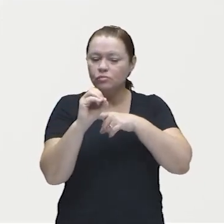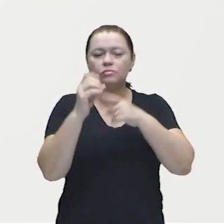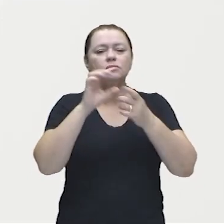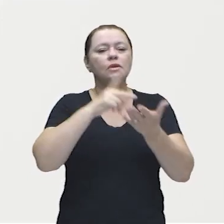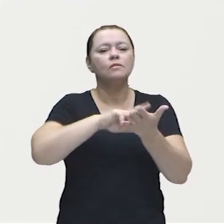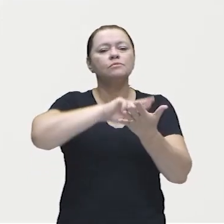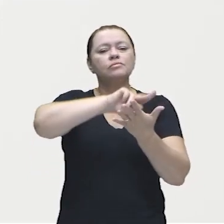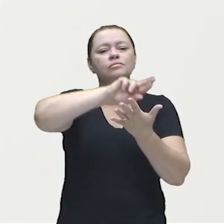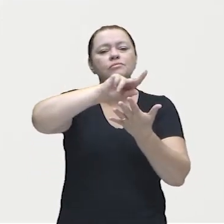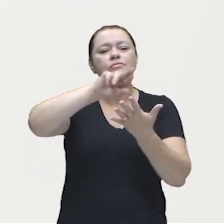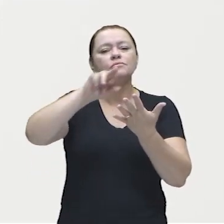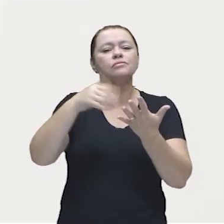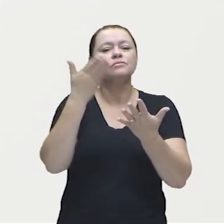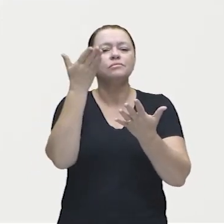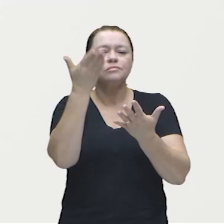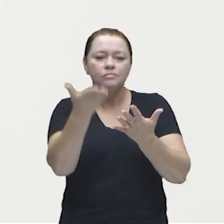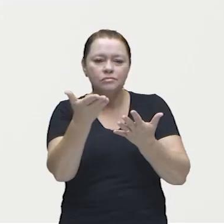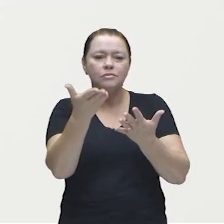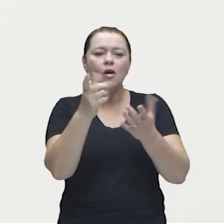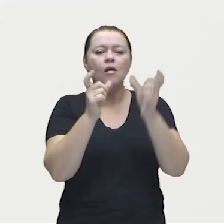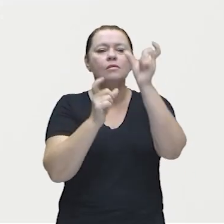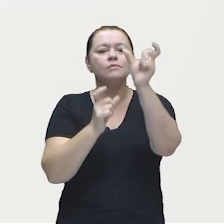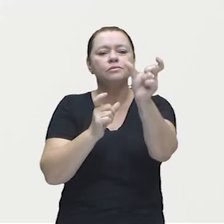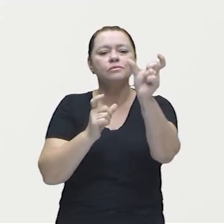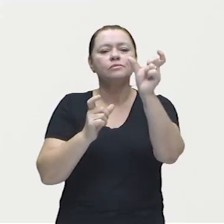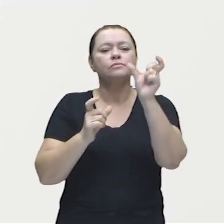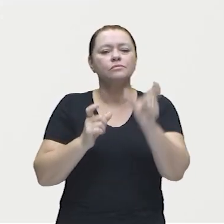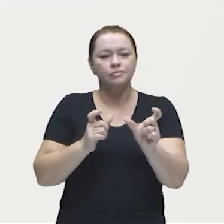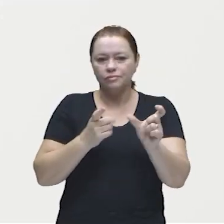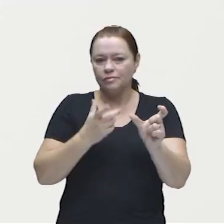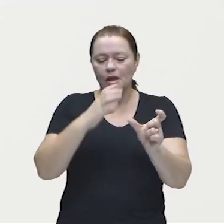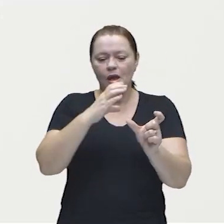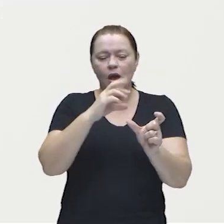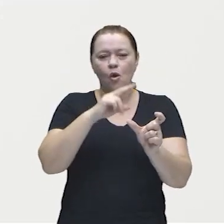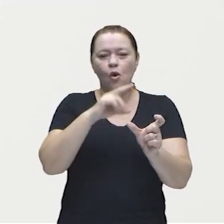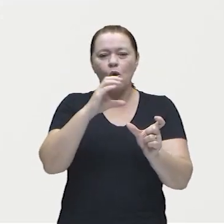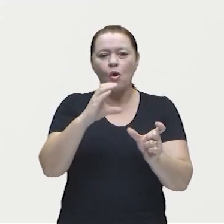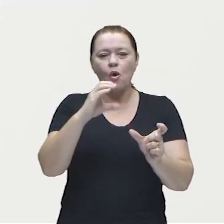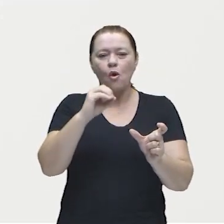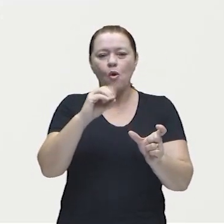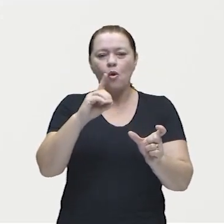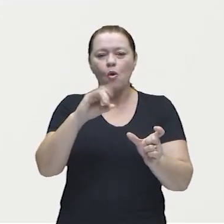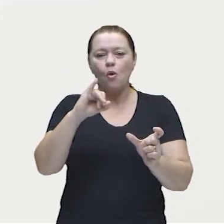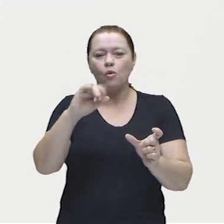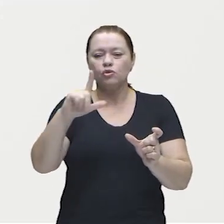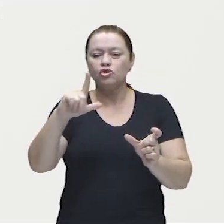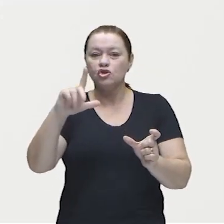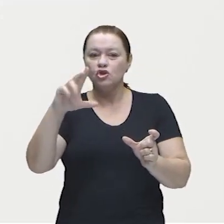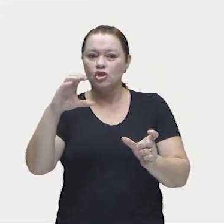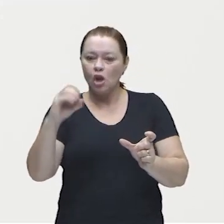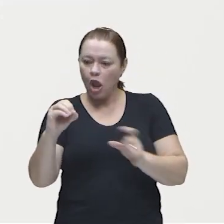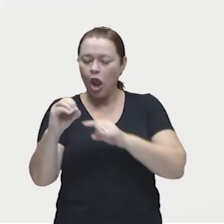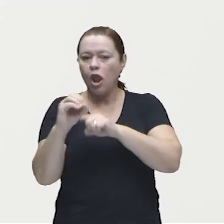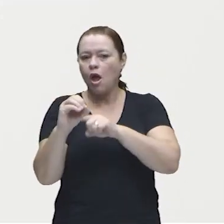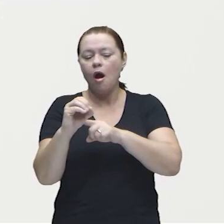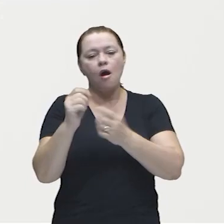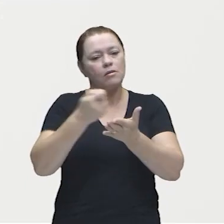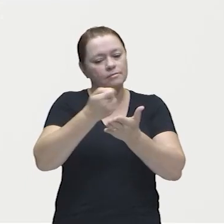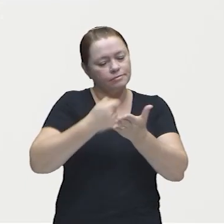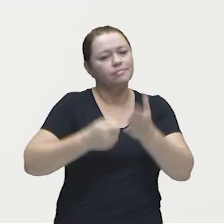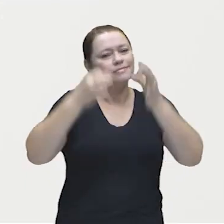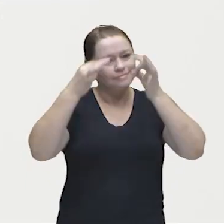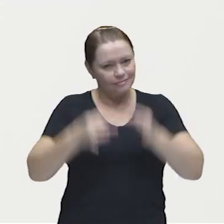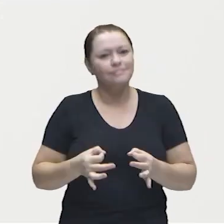Onitorrinco, crocodilo. Nós não falamos crocodilo, onitorrinco, né? É